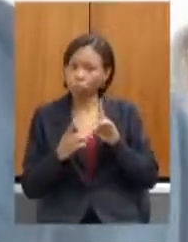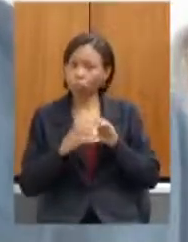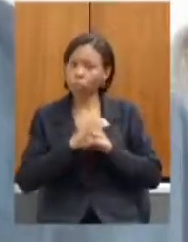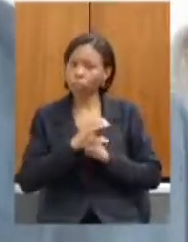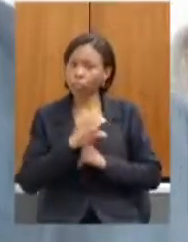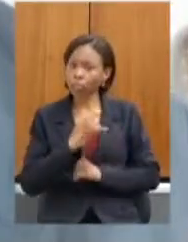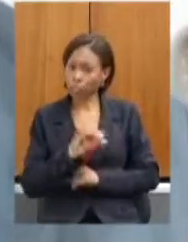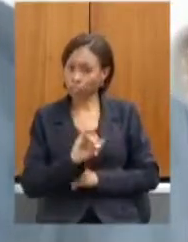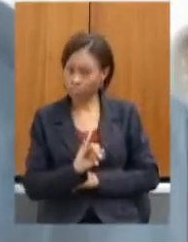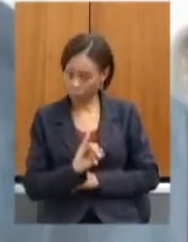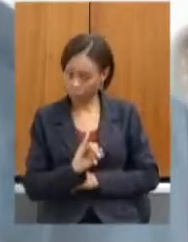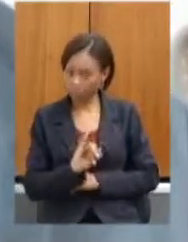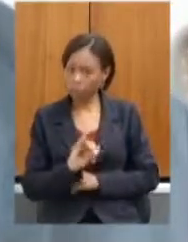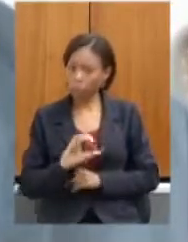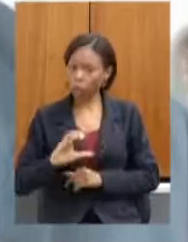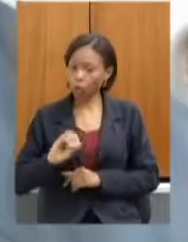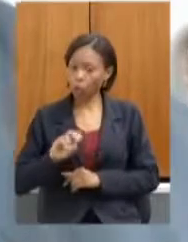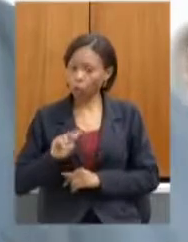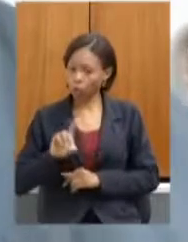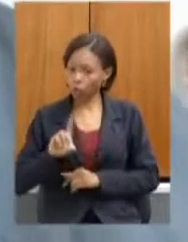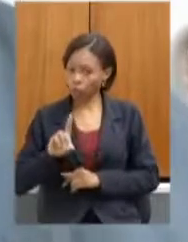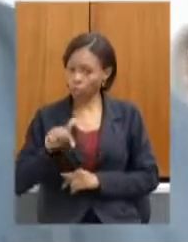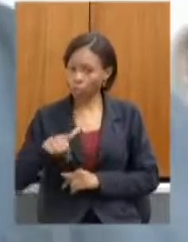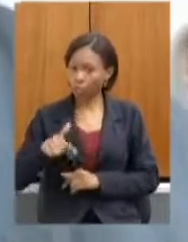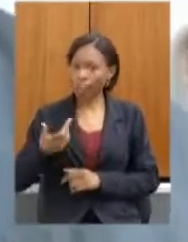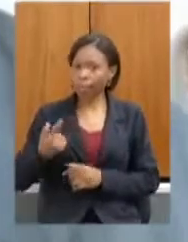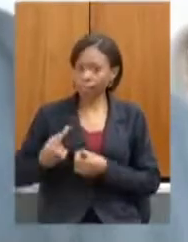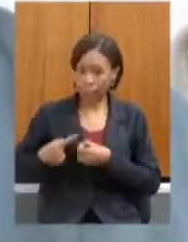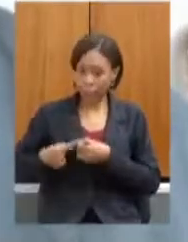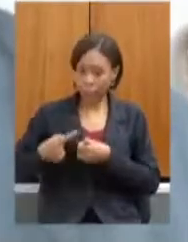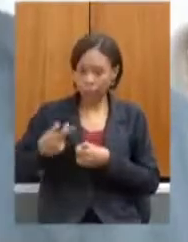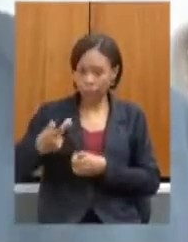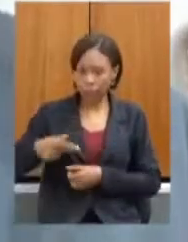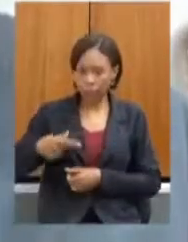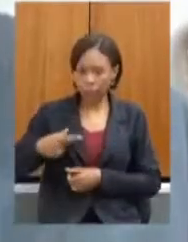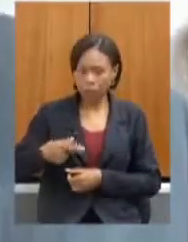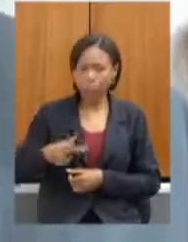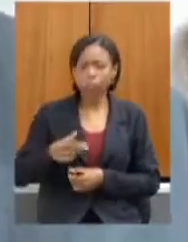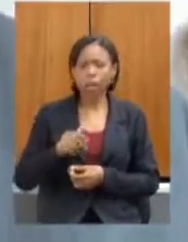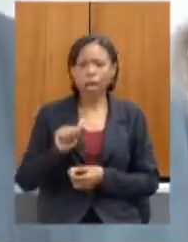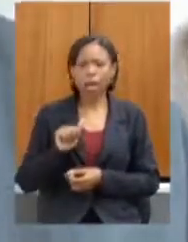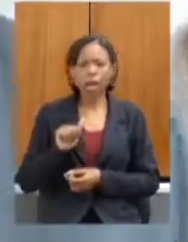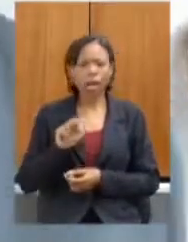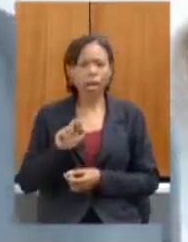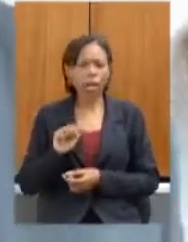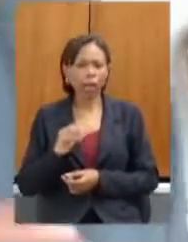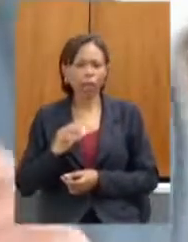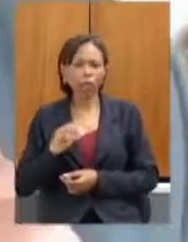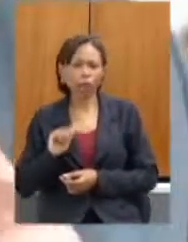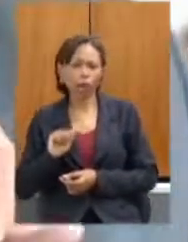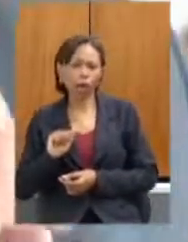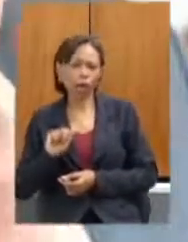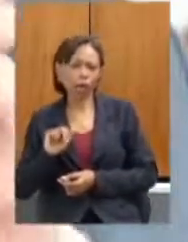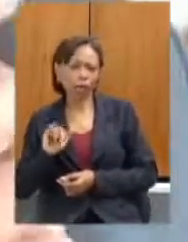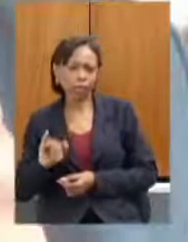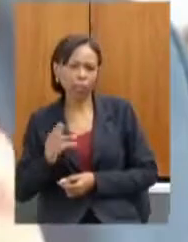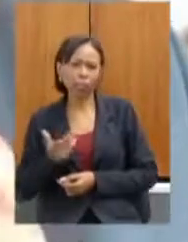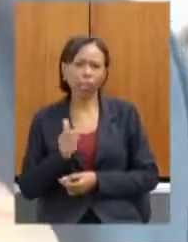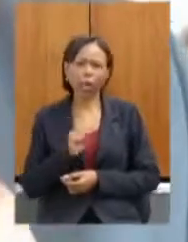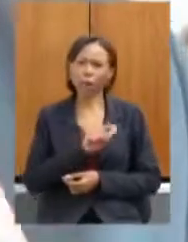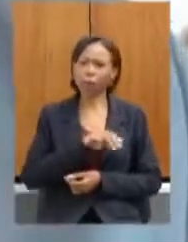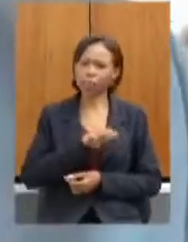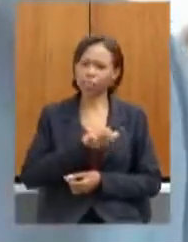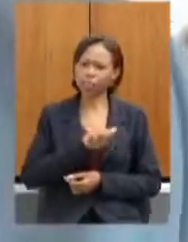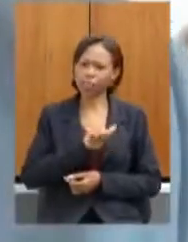vídeo aqui na cidade de Itaobim em Araçuaí Almenara e eu inclusive passei a ser plantonista também ajudando